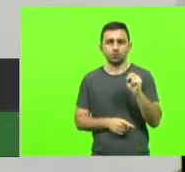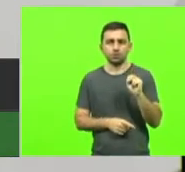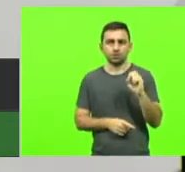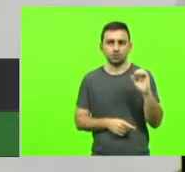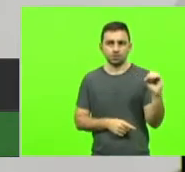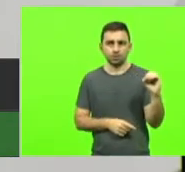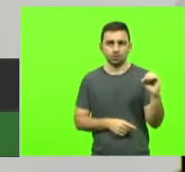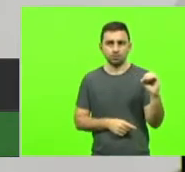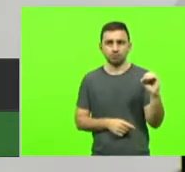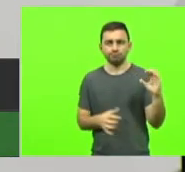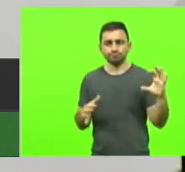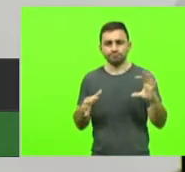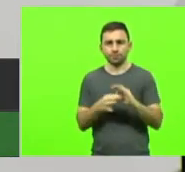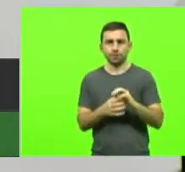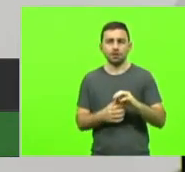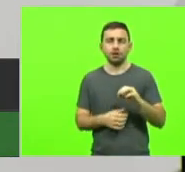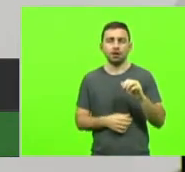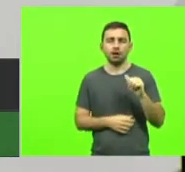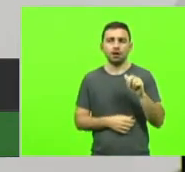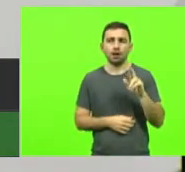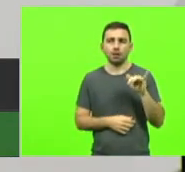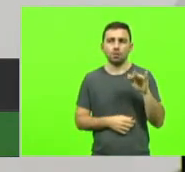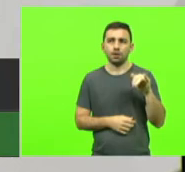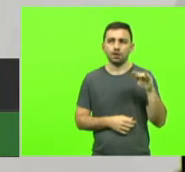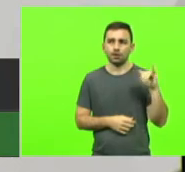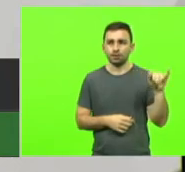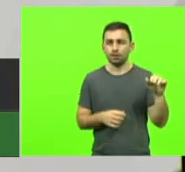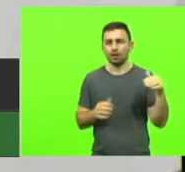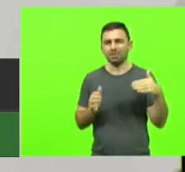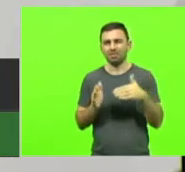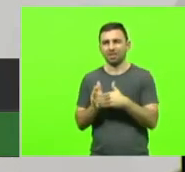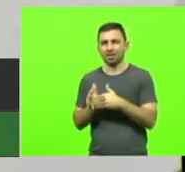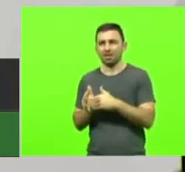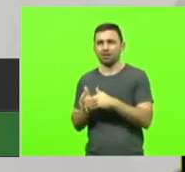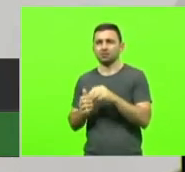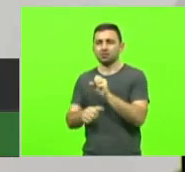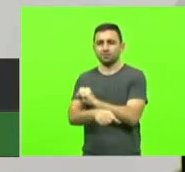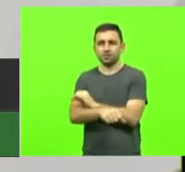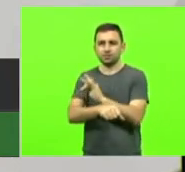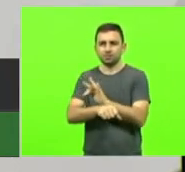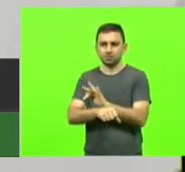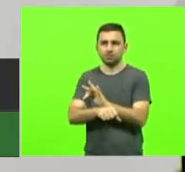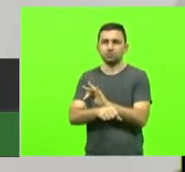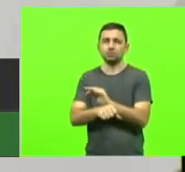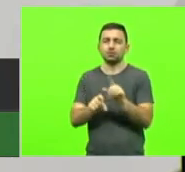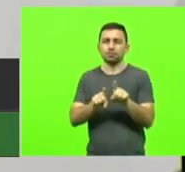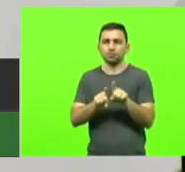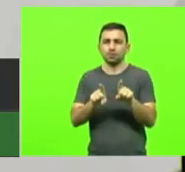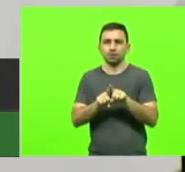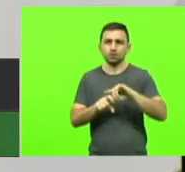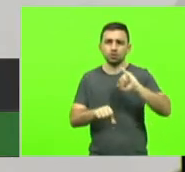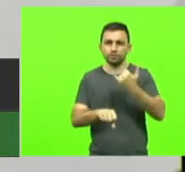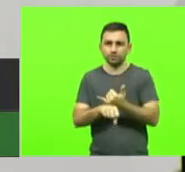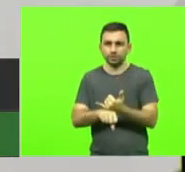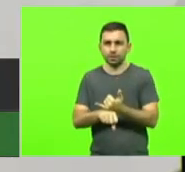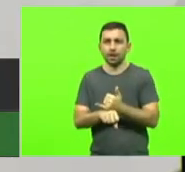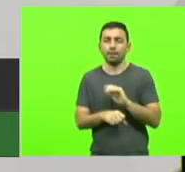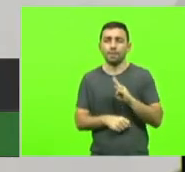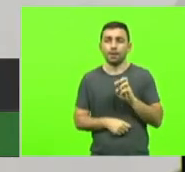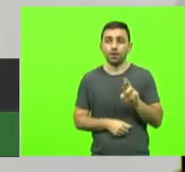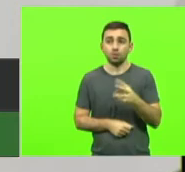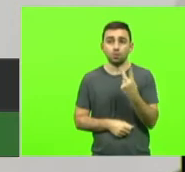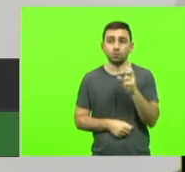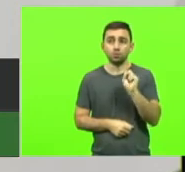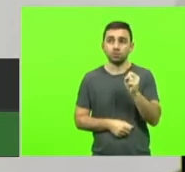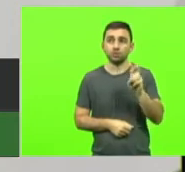liga Araquari a São Francisco, Joinville, e também entrou em pauta a BR-285, no sul